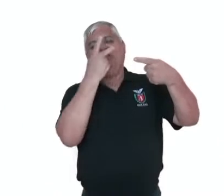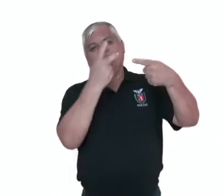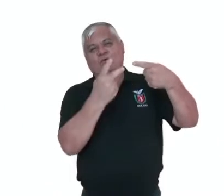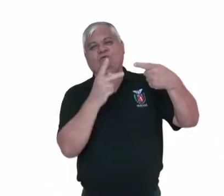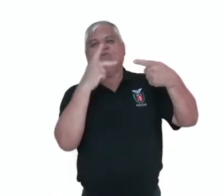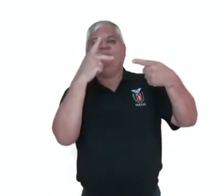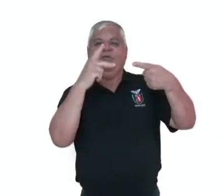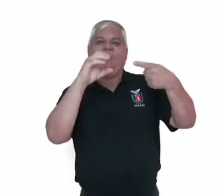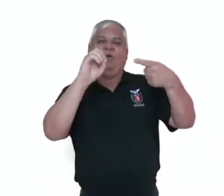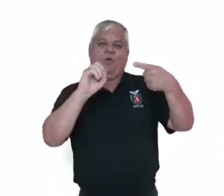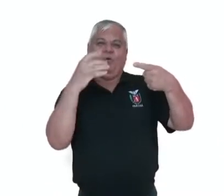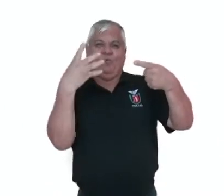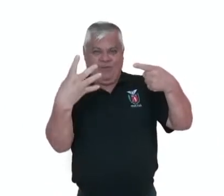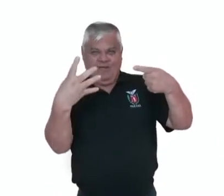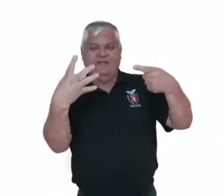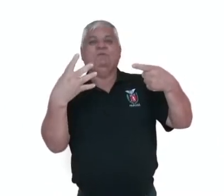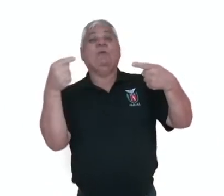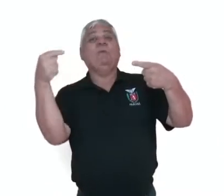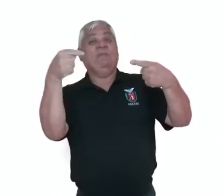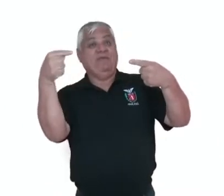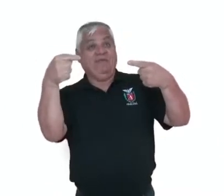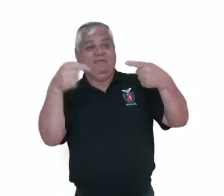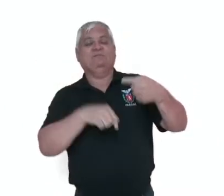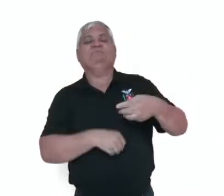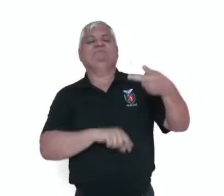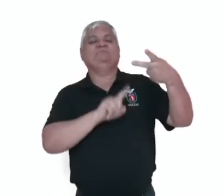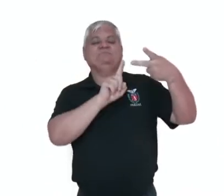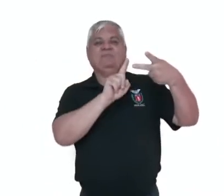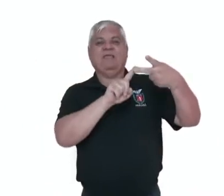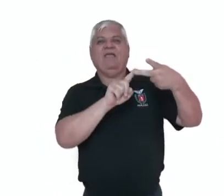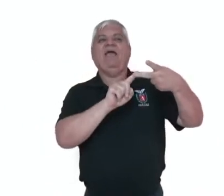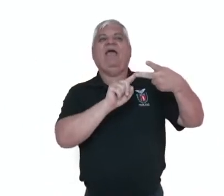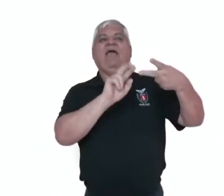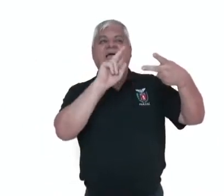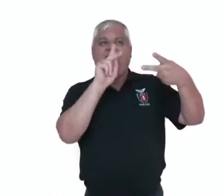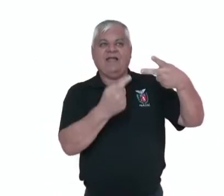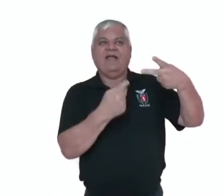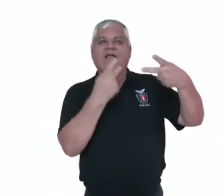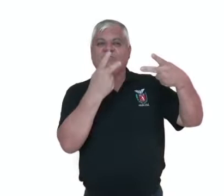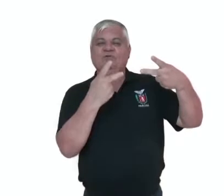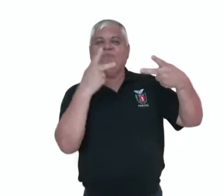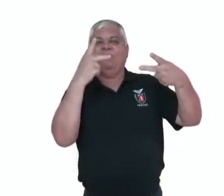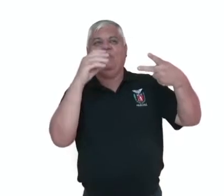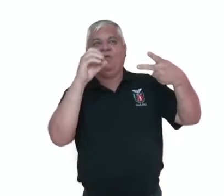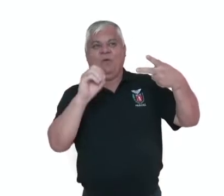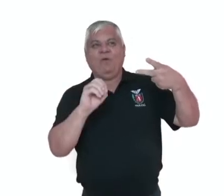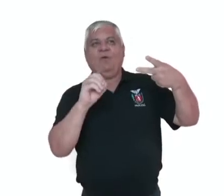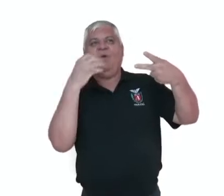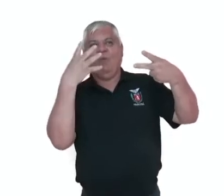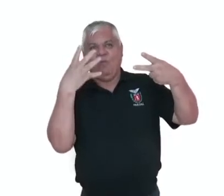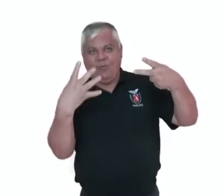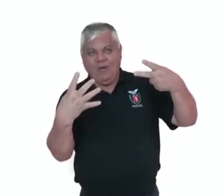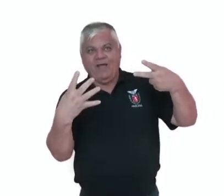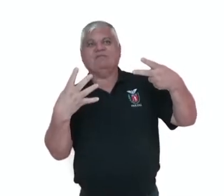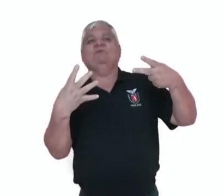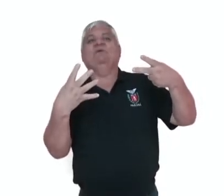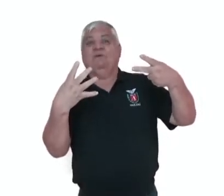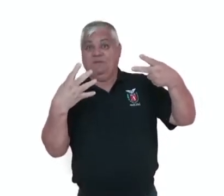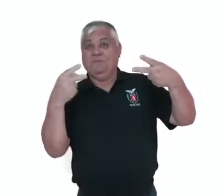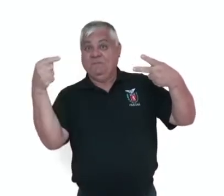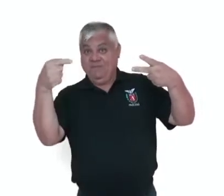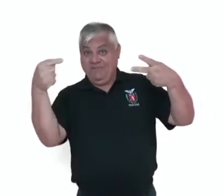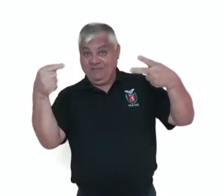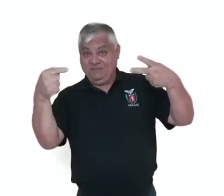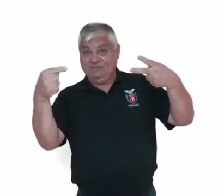o H2PO4 menos. Na segunda etapa, vai dar pra gente como produto lá o HPO4